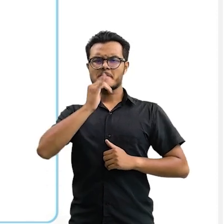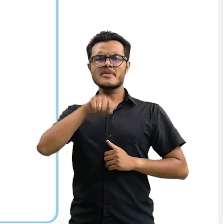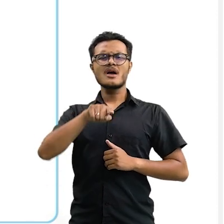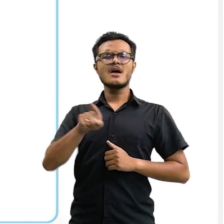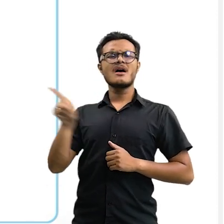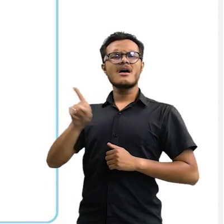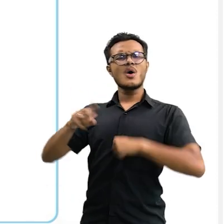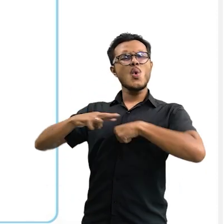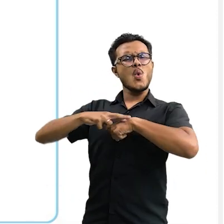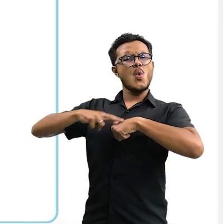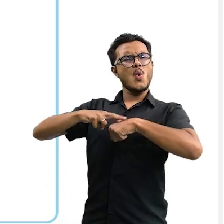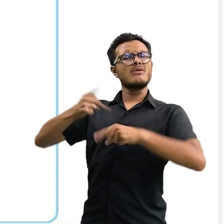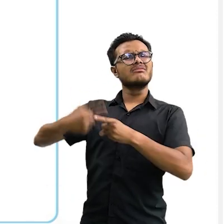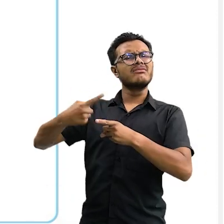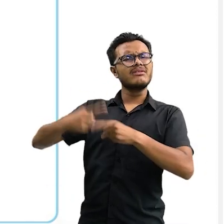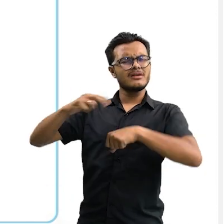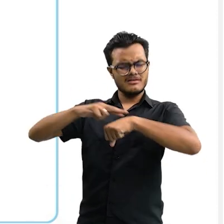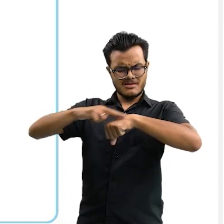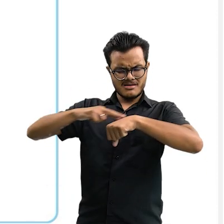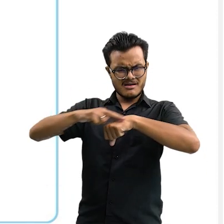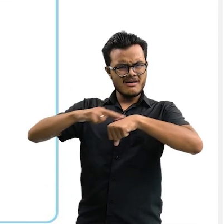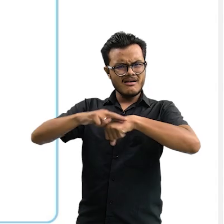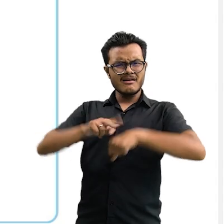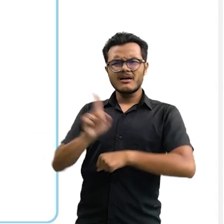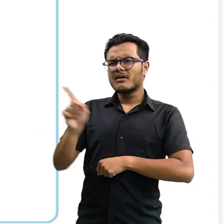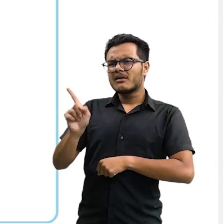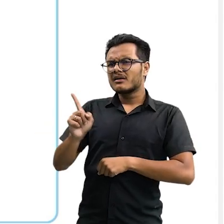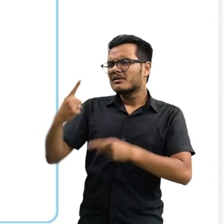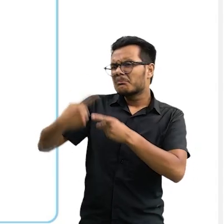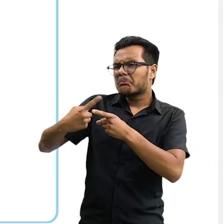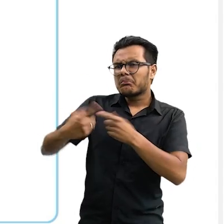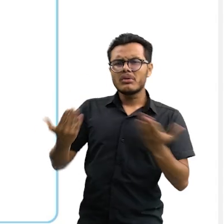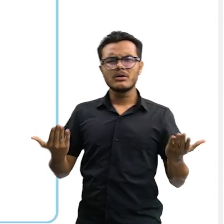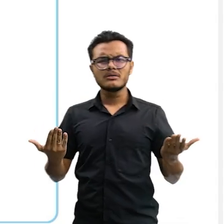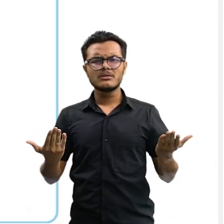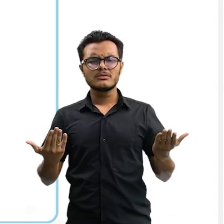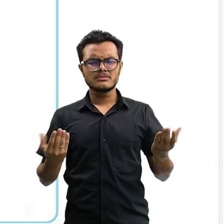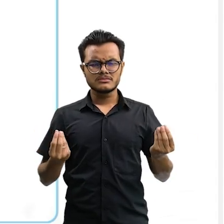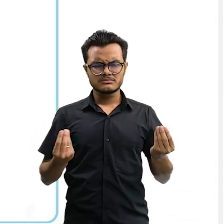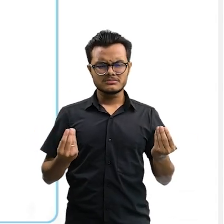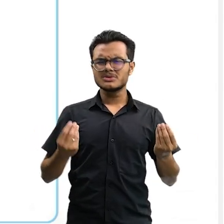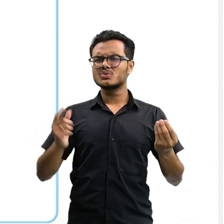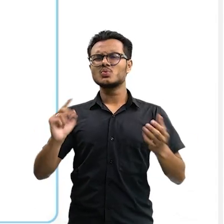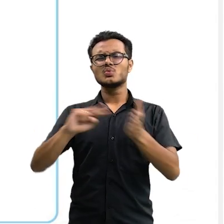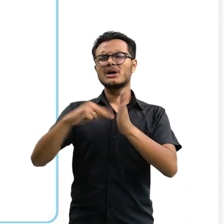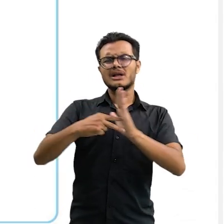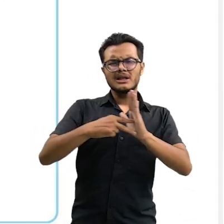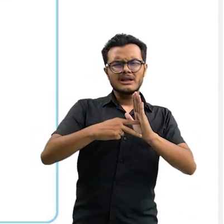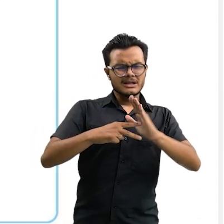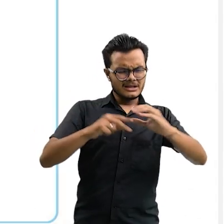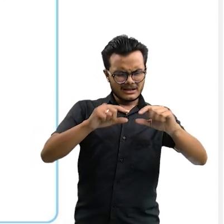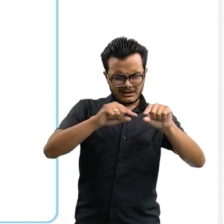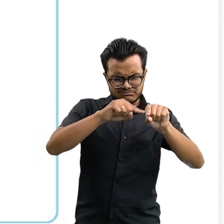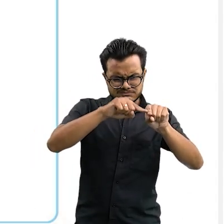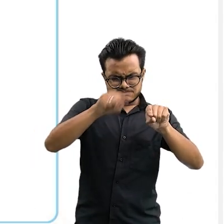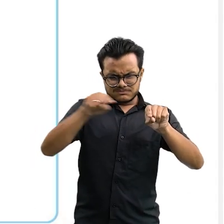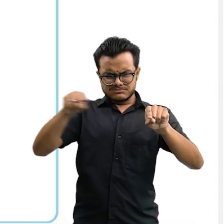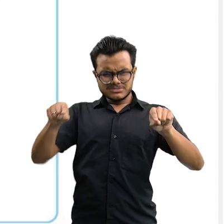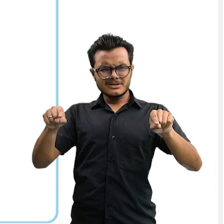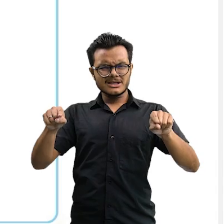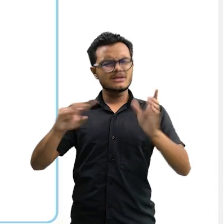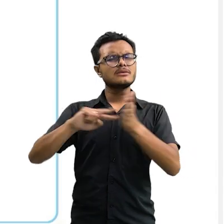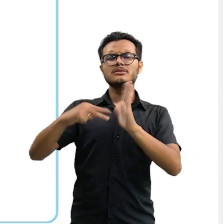roxo ali, tá? Do lado dele, ali de fora. Gente, esse negocinho roxo aqui, que ele tá apontando aqui,